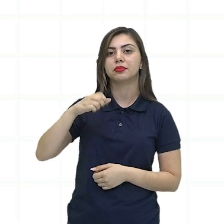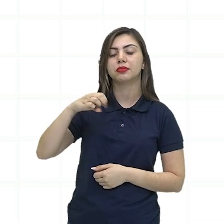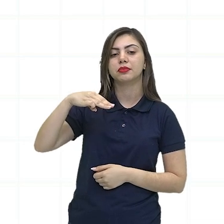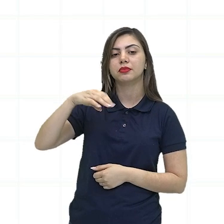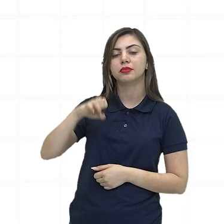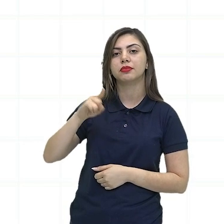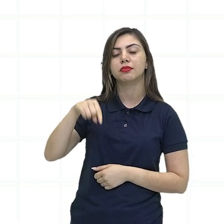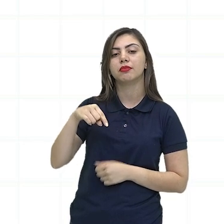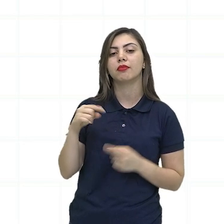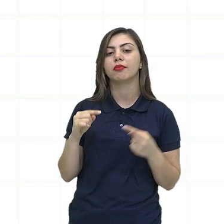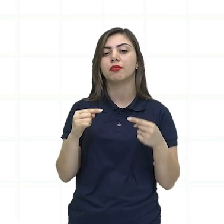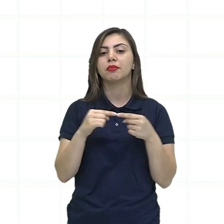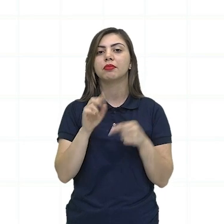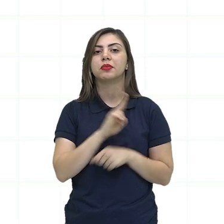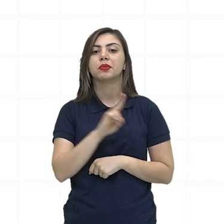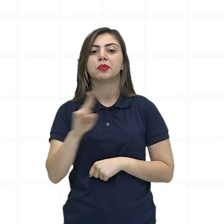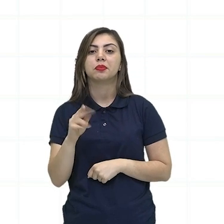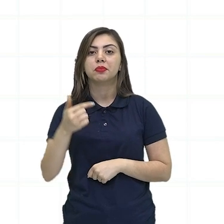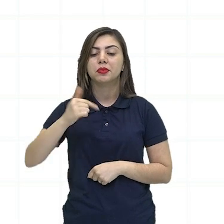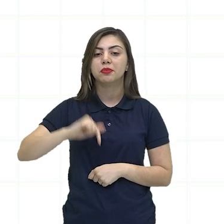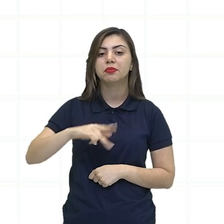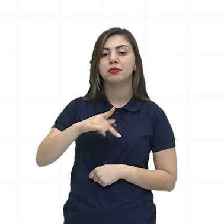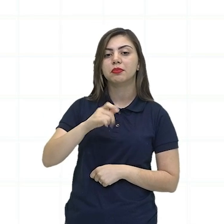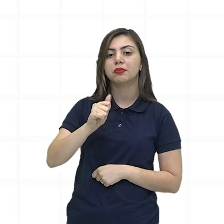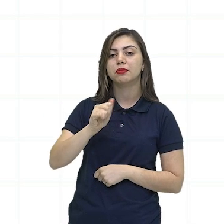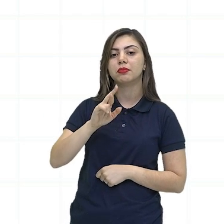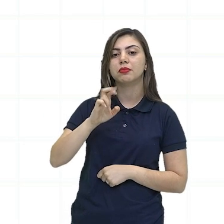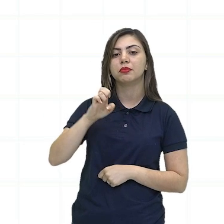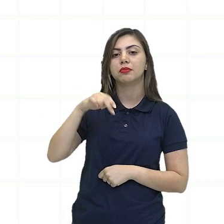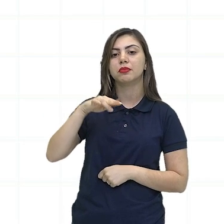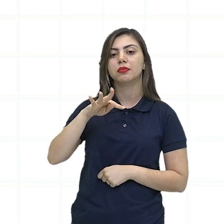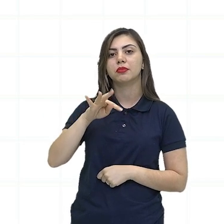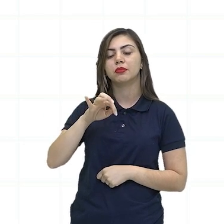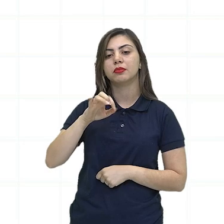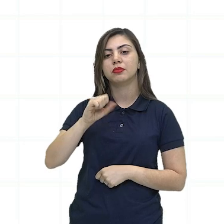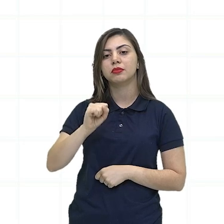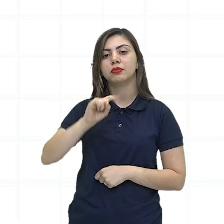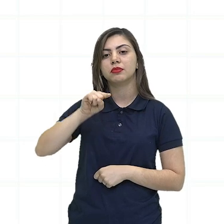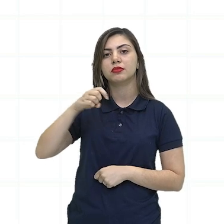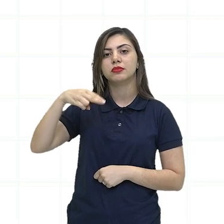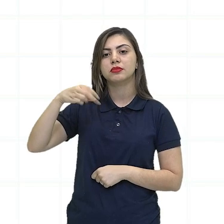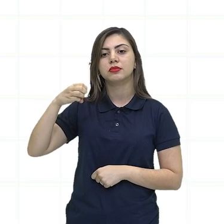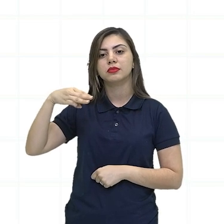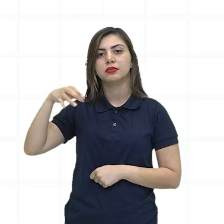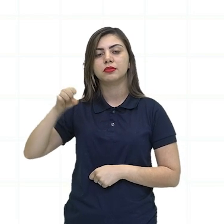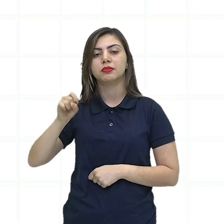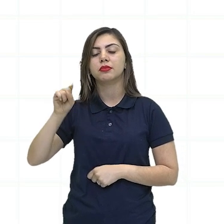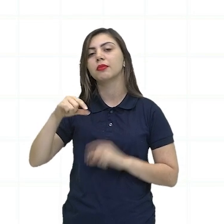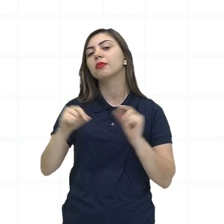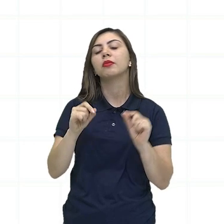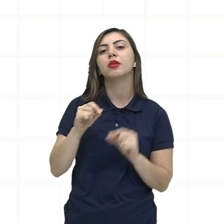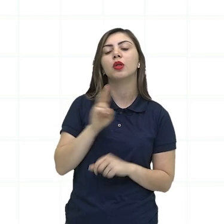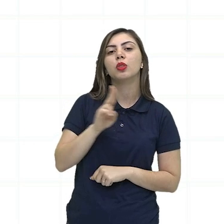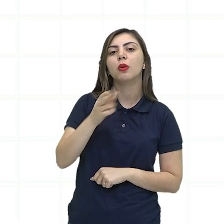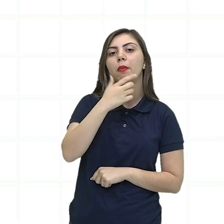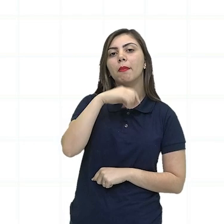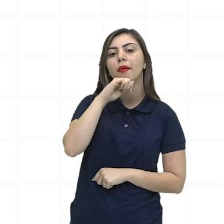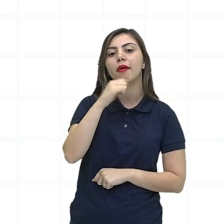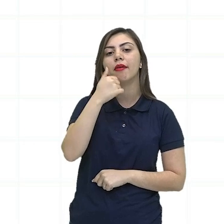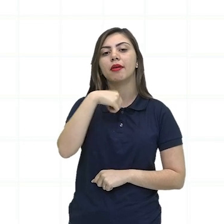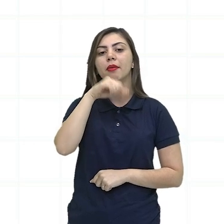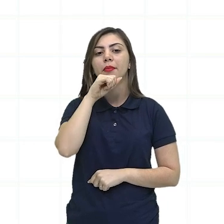o nome, parents' names, que é o nome dos pais. Olha só, I was